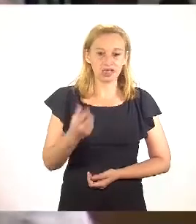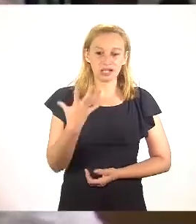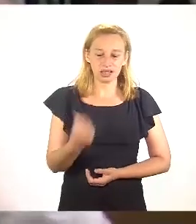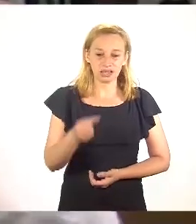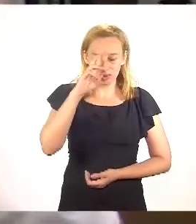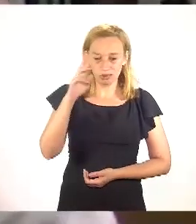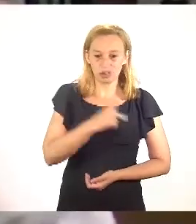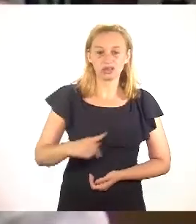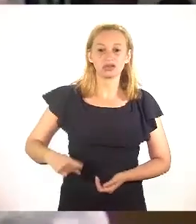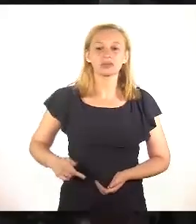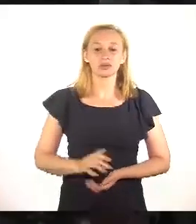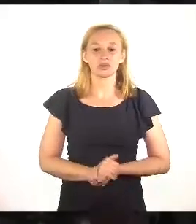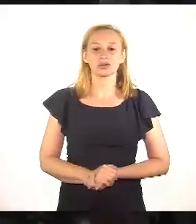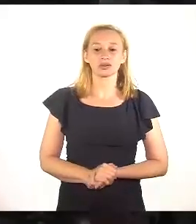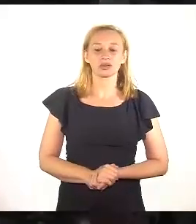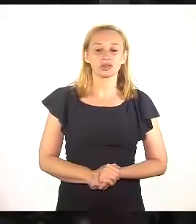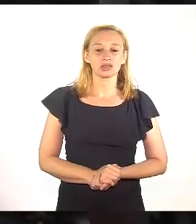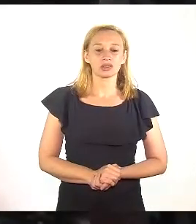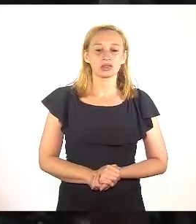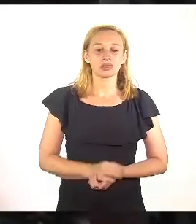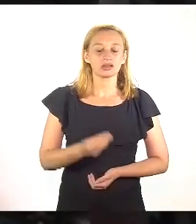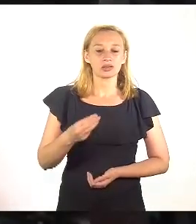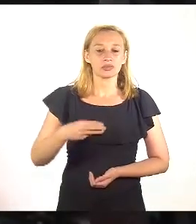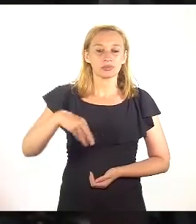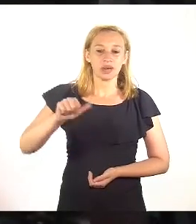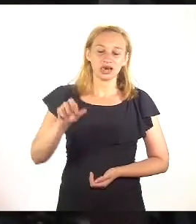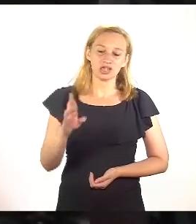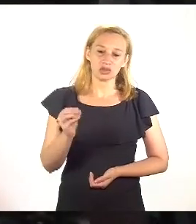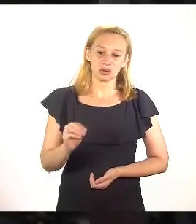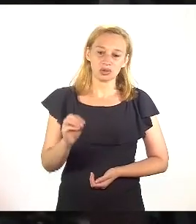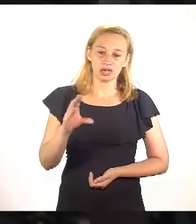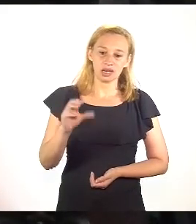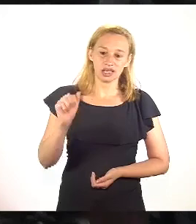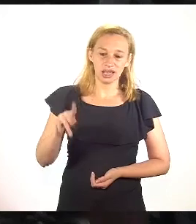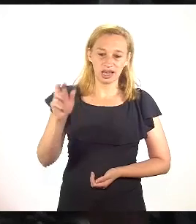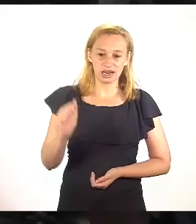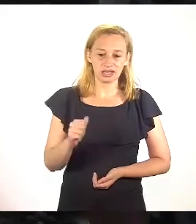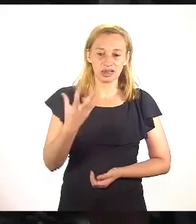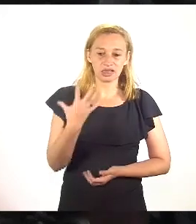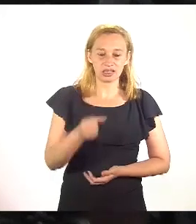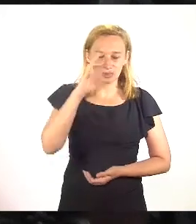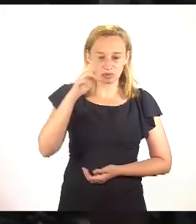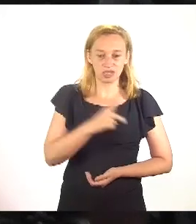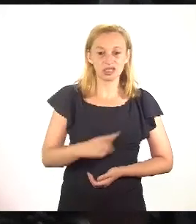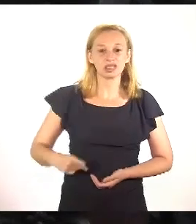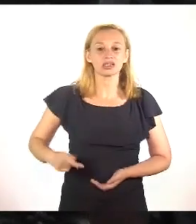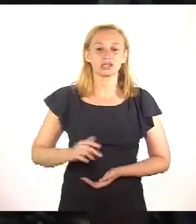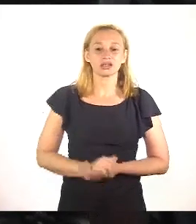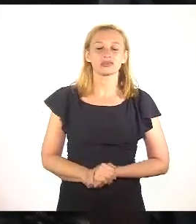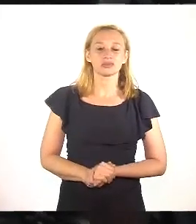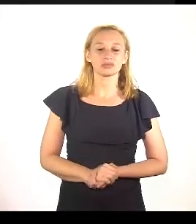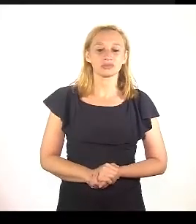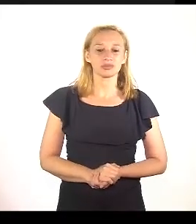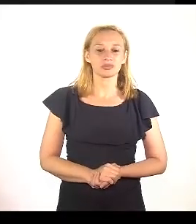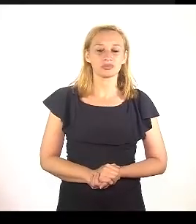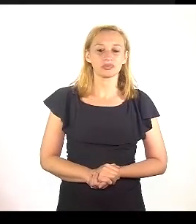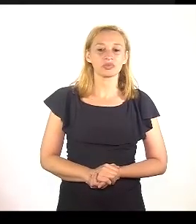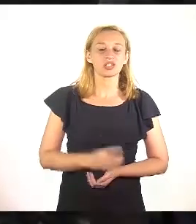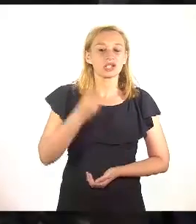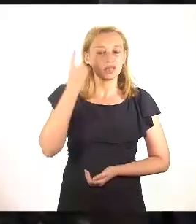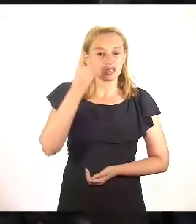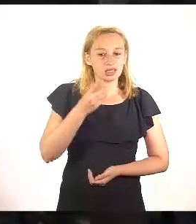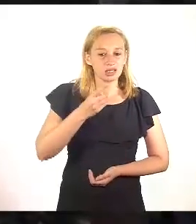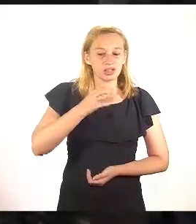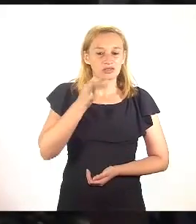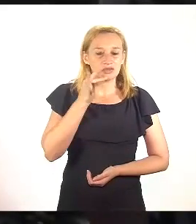presidente. Como voto o deputado Márcio Canela. Favorável, presidente. Como voto o deputado